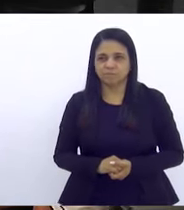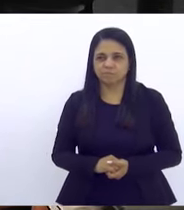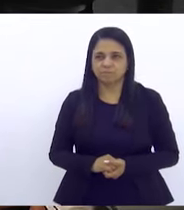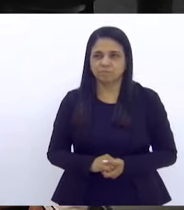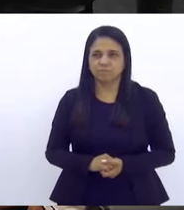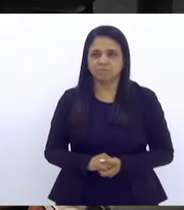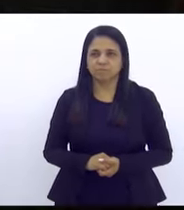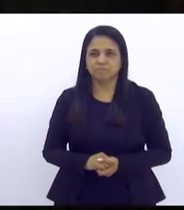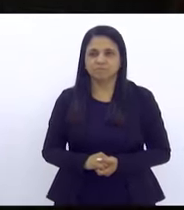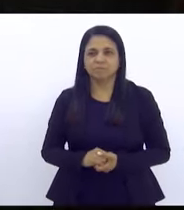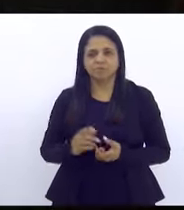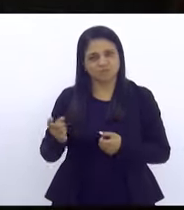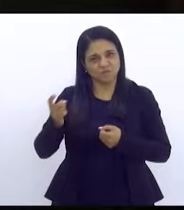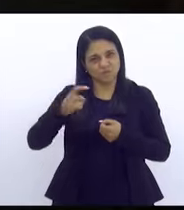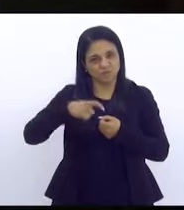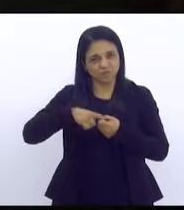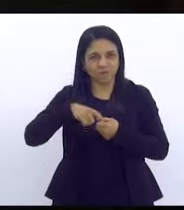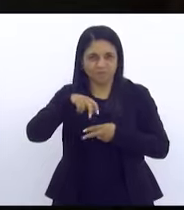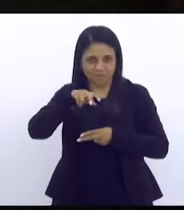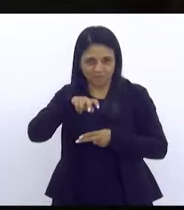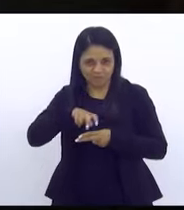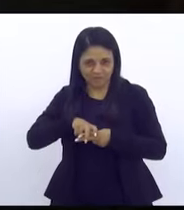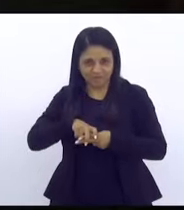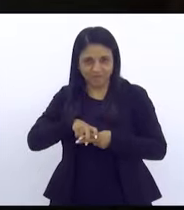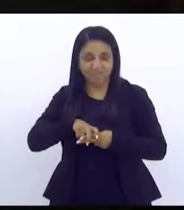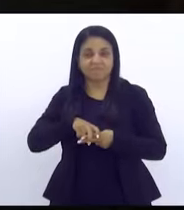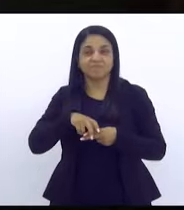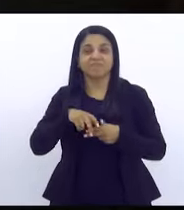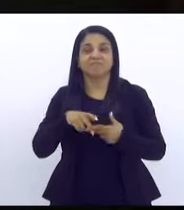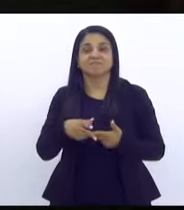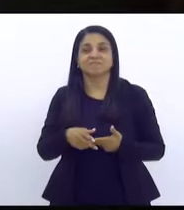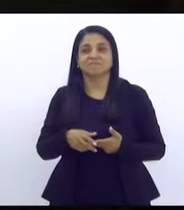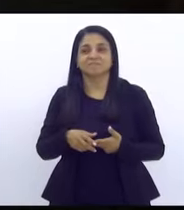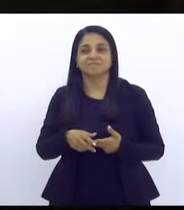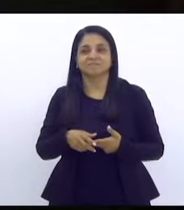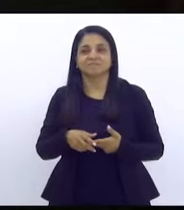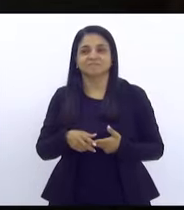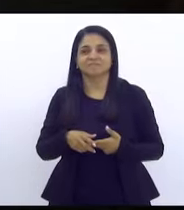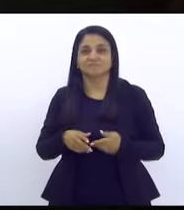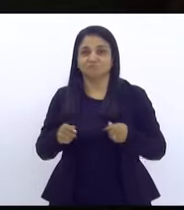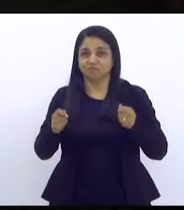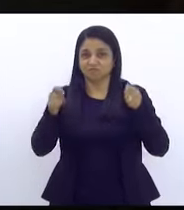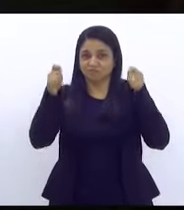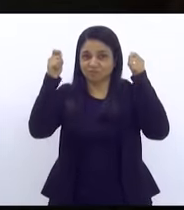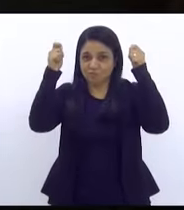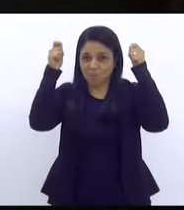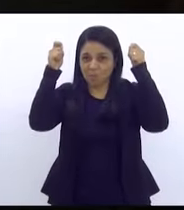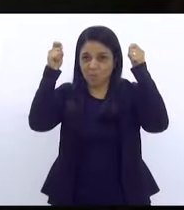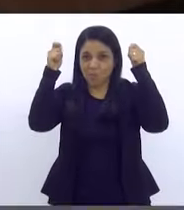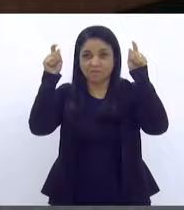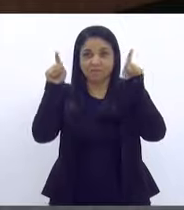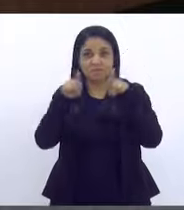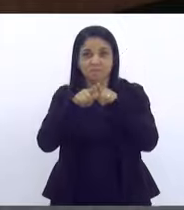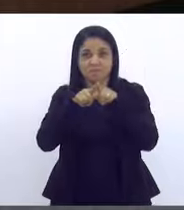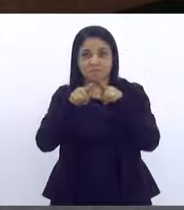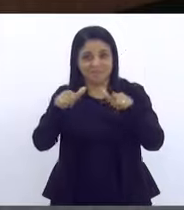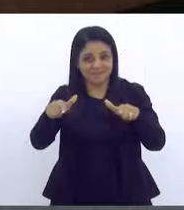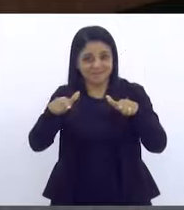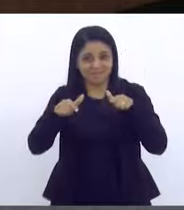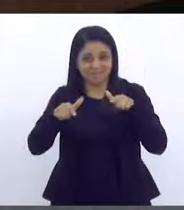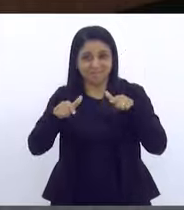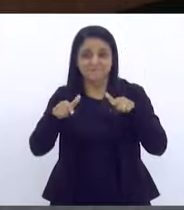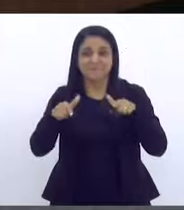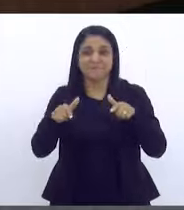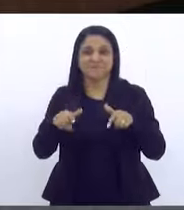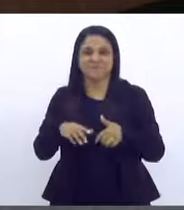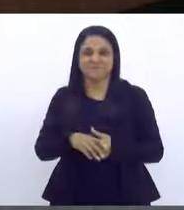Todas podem retornar aos seus lugares. E aí, as demais, faz assim com o seu diplominha, porque vocês também receberam.